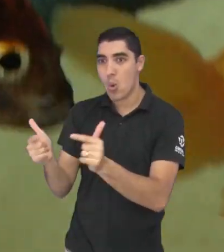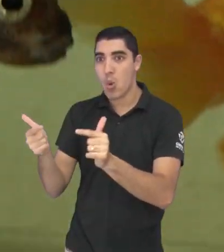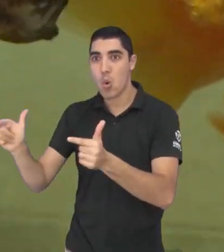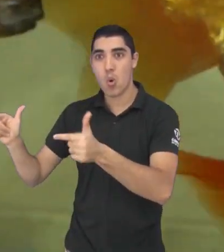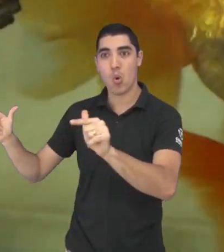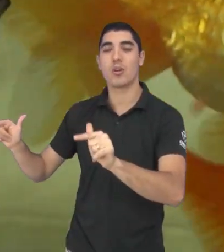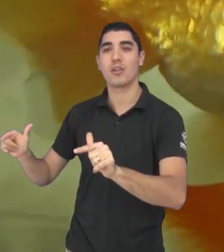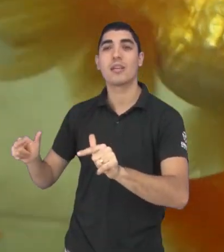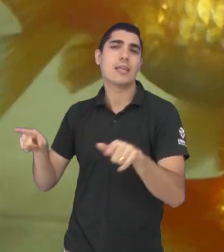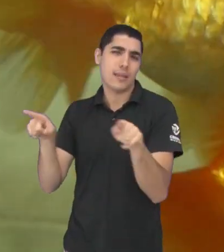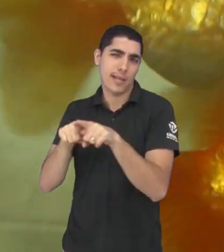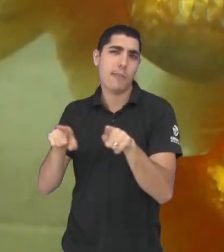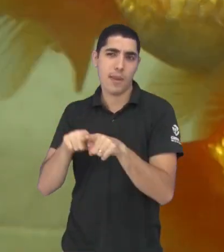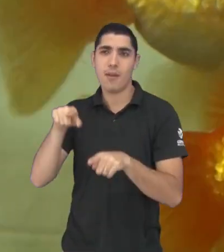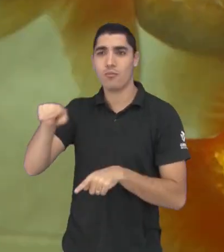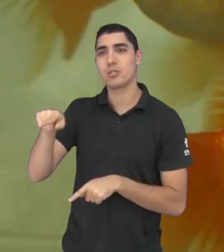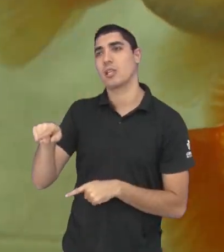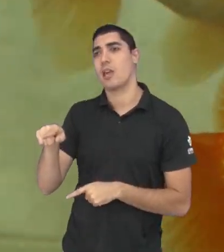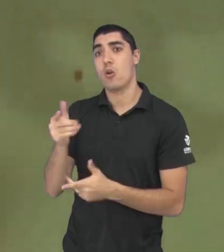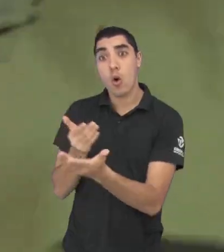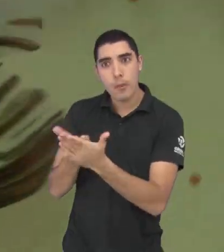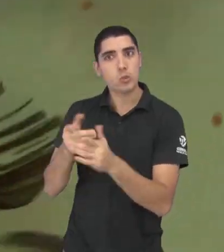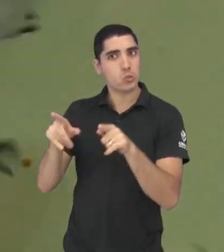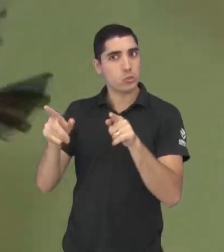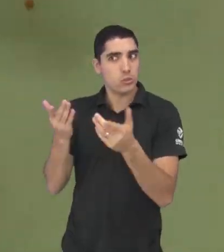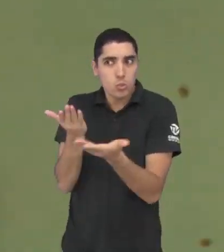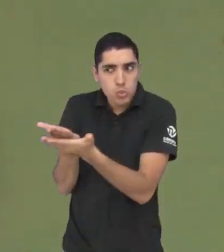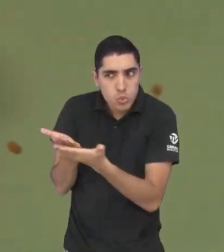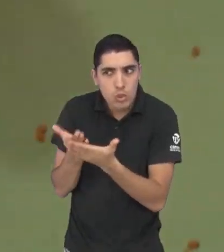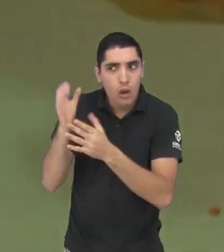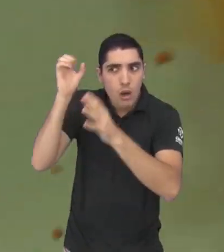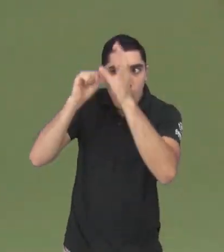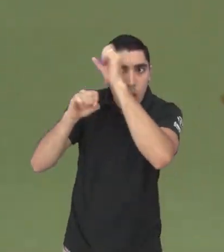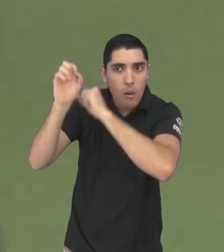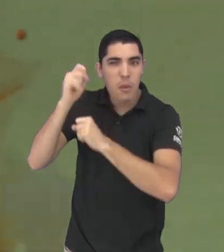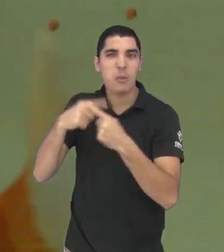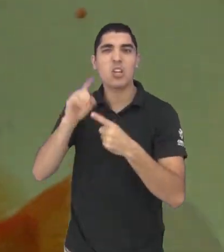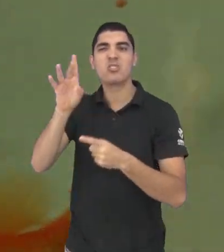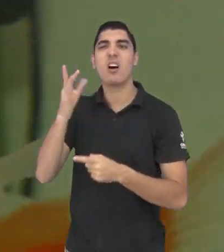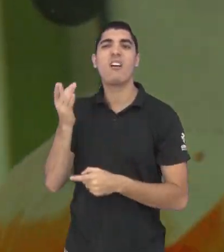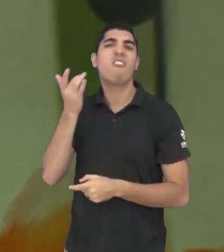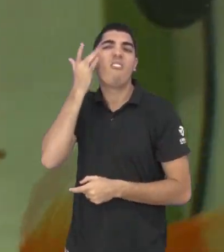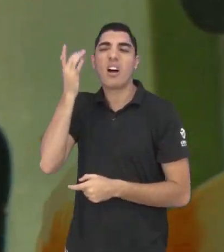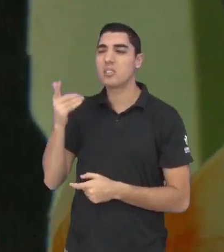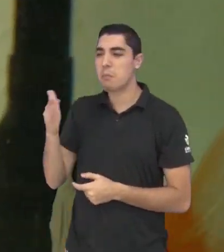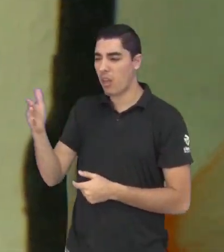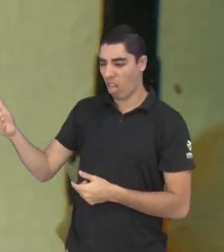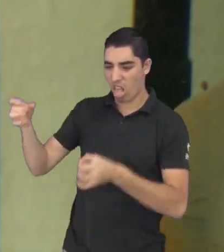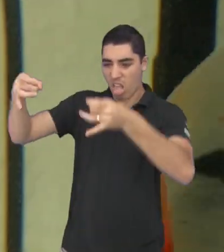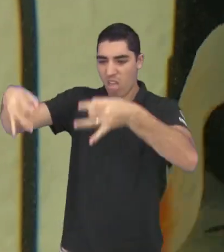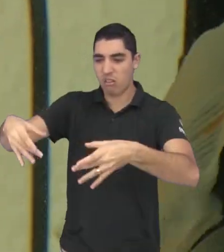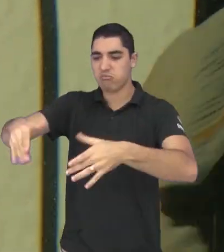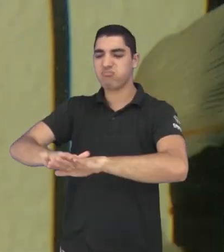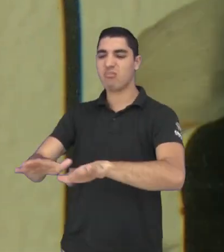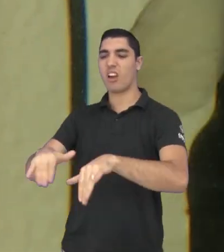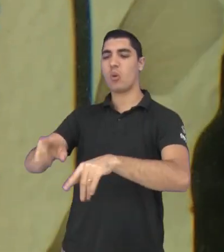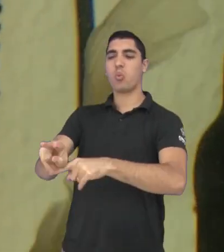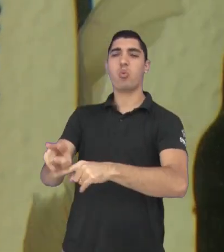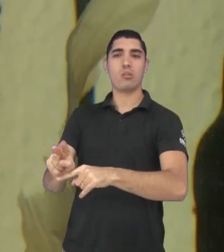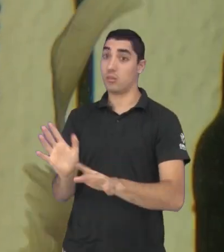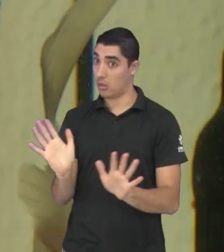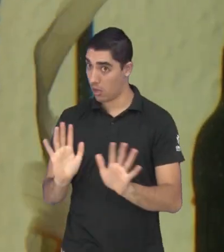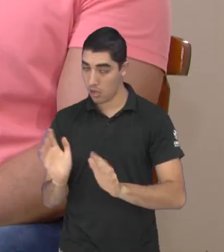aumentando. E com certeza foi aumentando também o teu grau de informações, porque Sim. não é só jogar o bichinho dentro de uma água. Não.